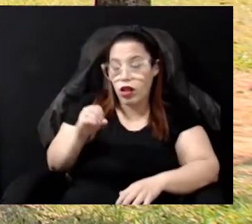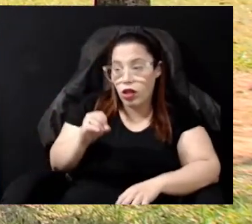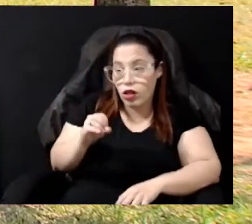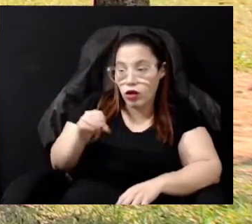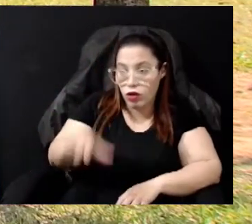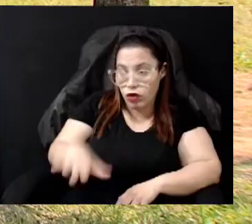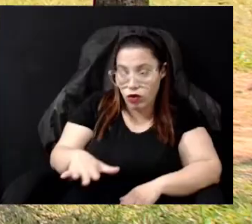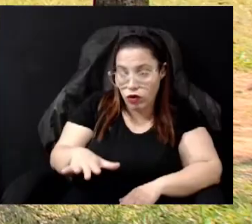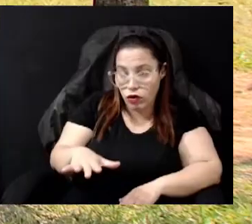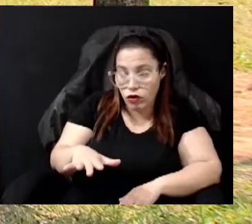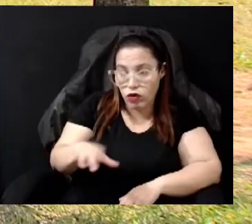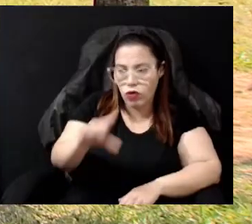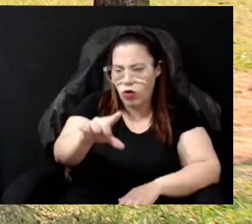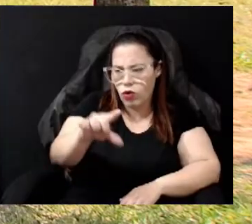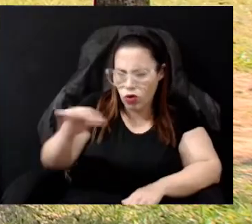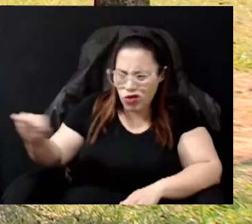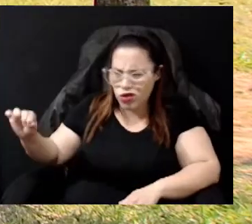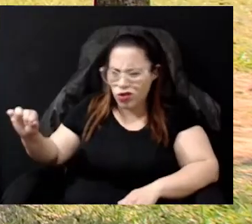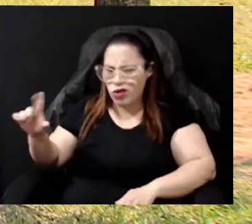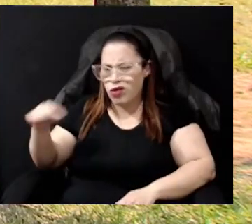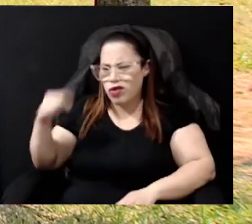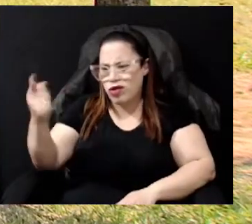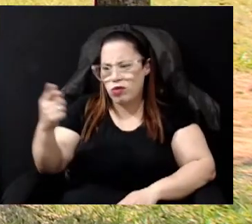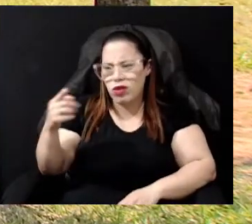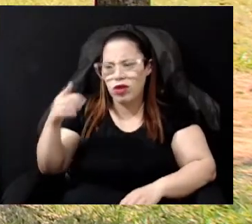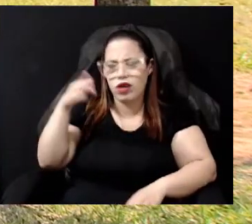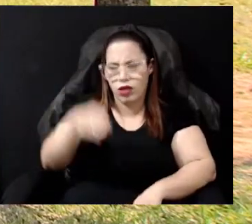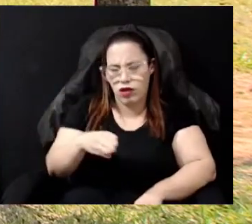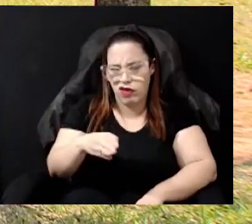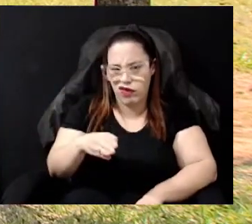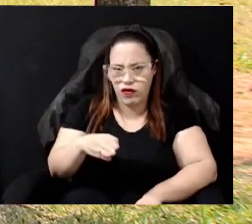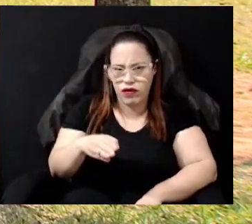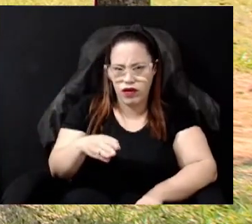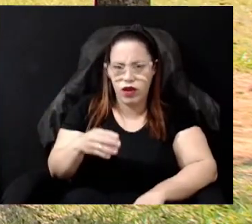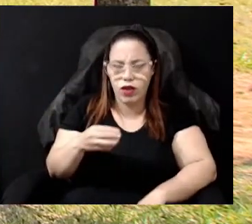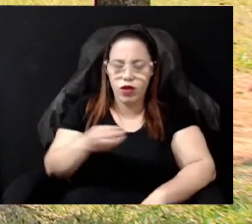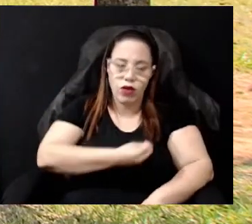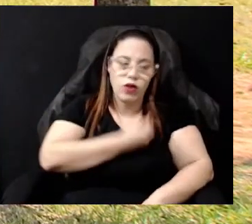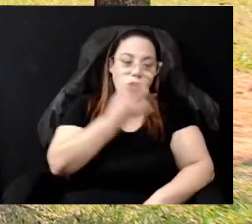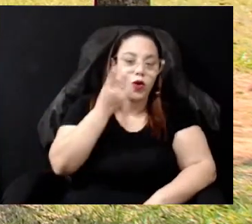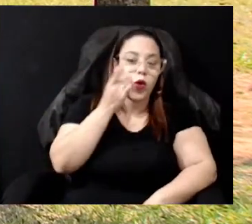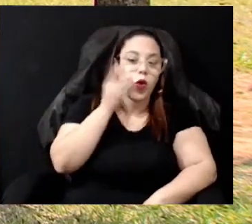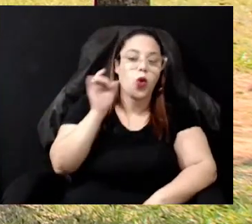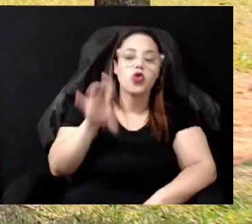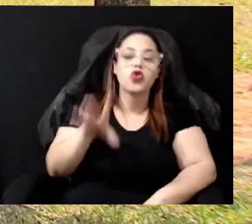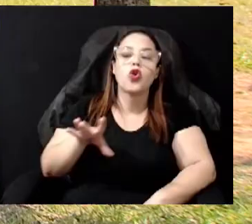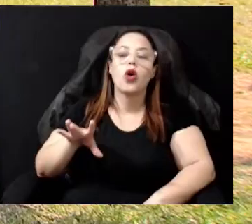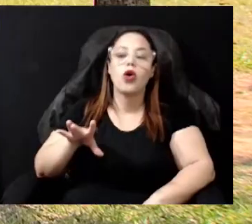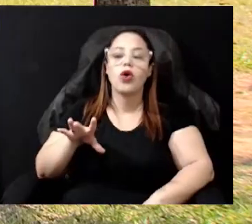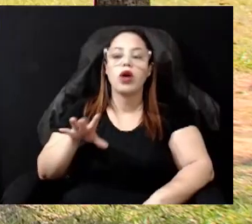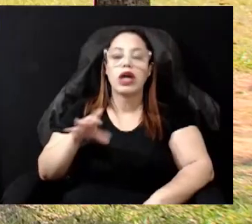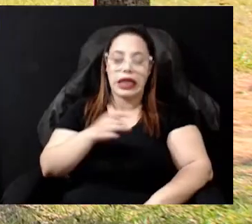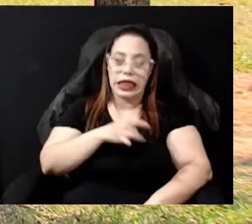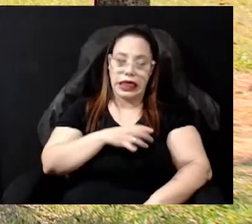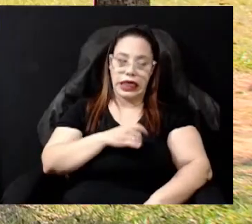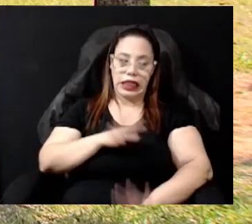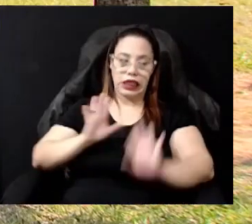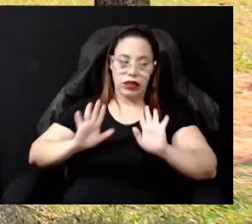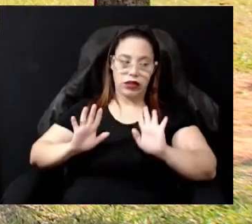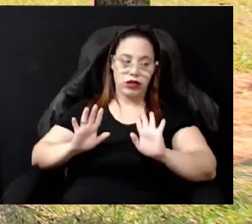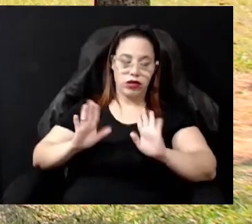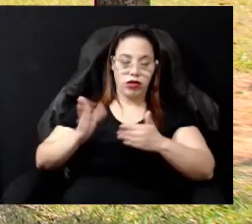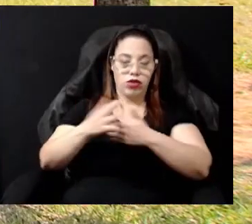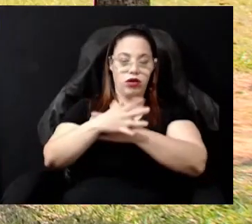outras espécies de maneira indireta. Então só a presença dela no ambiente já tem um fator de medo e faz com que as aves que estejam no entorno sejam